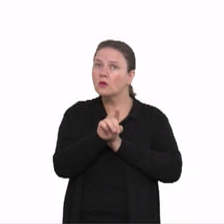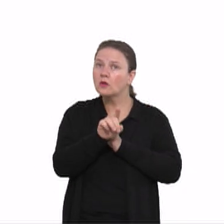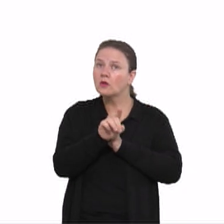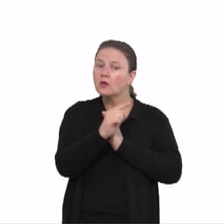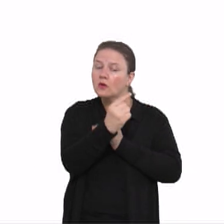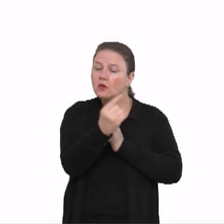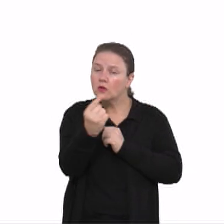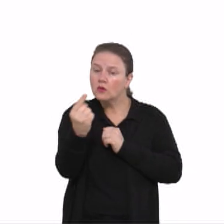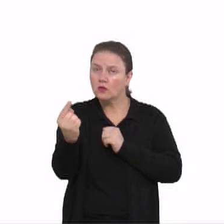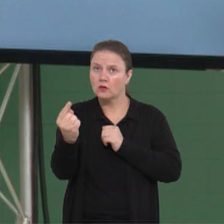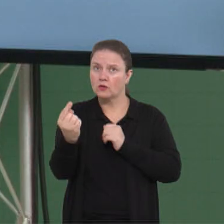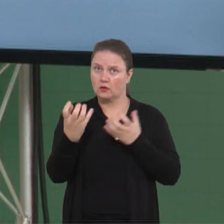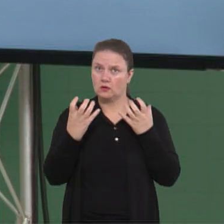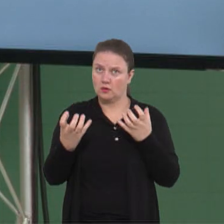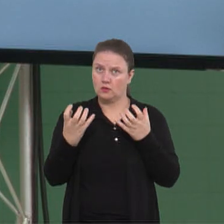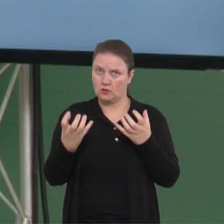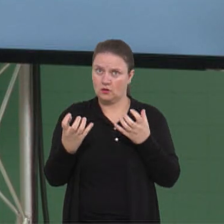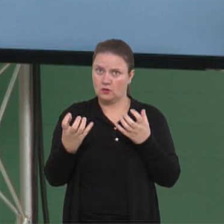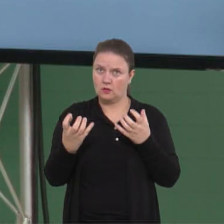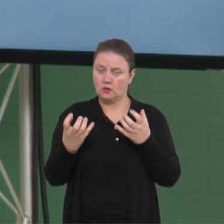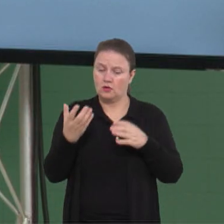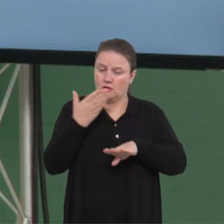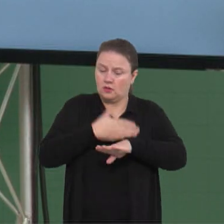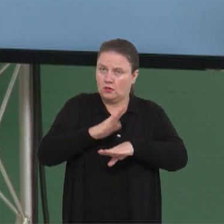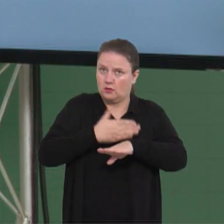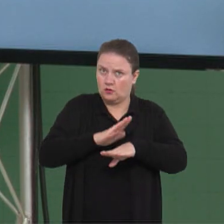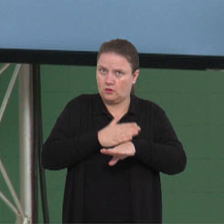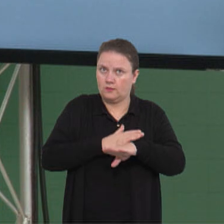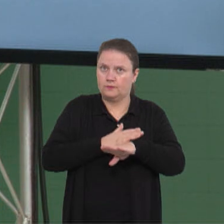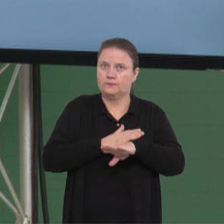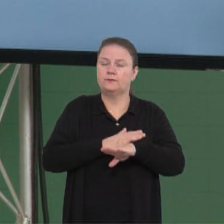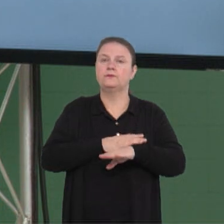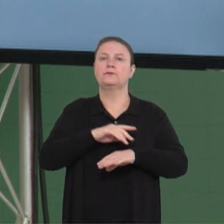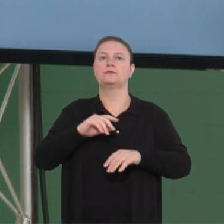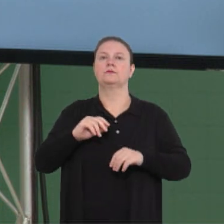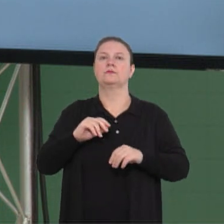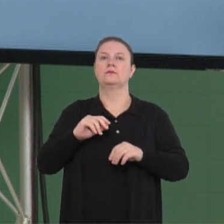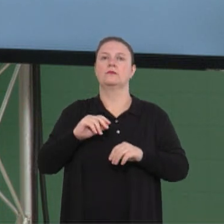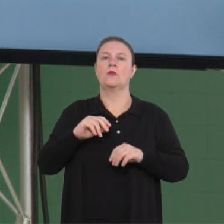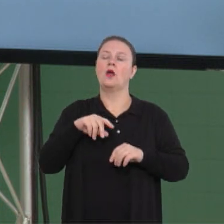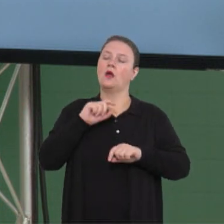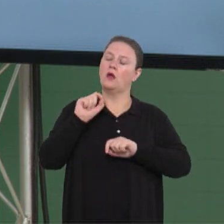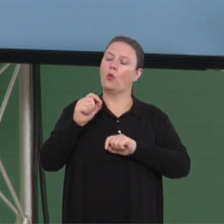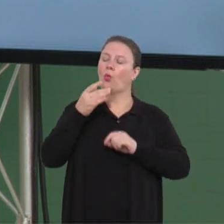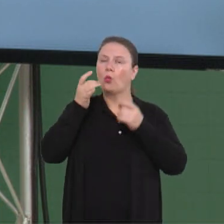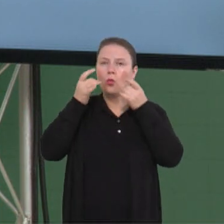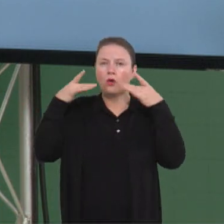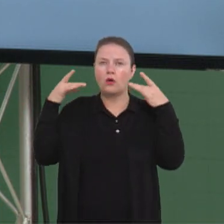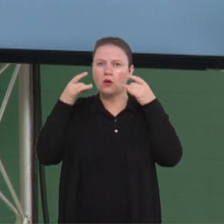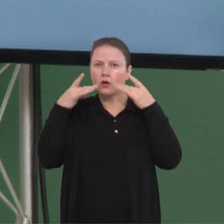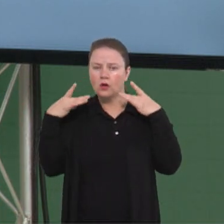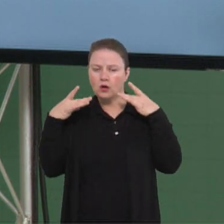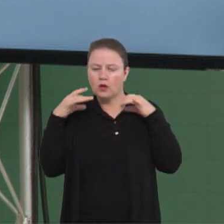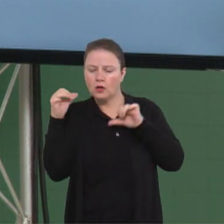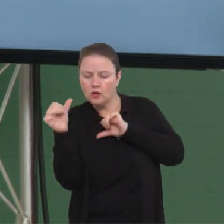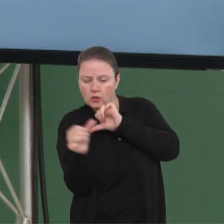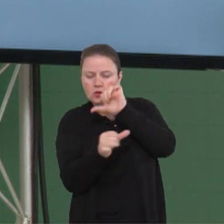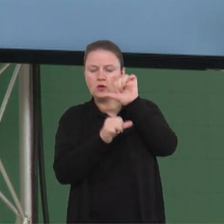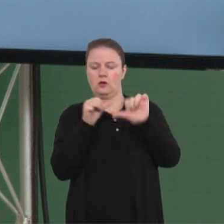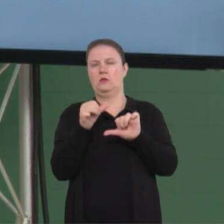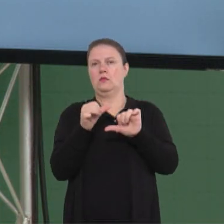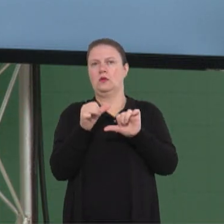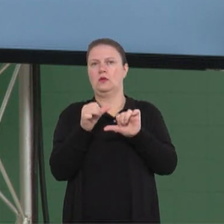eu quero que vocês façam seguinte vou dar um tempinho também passe a fala do garfield para a